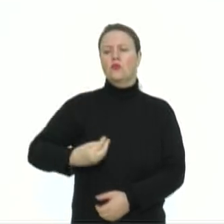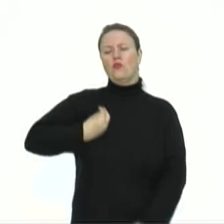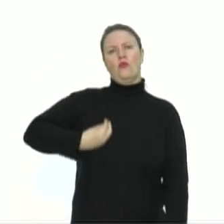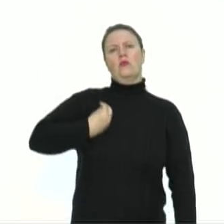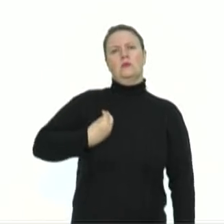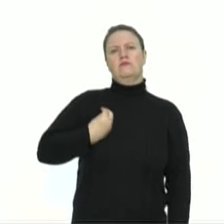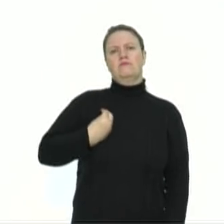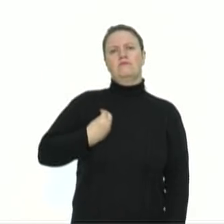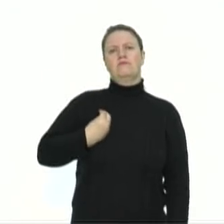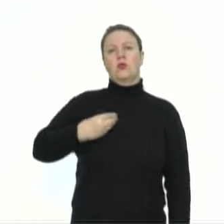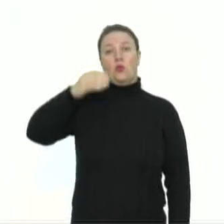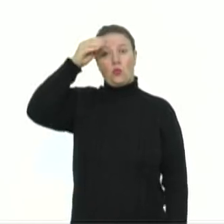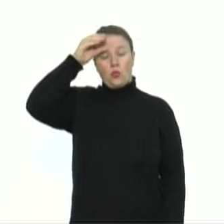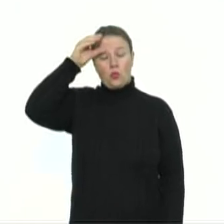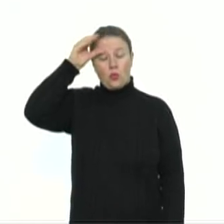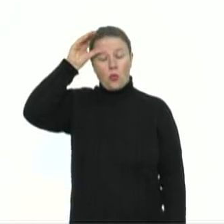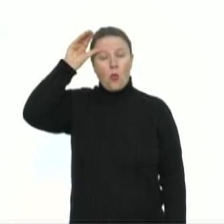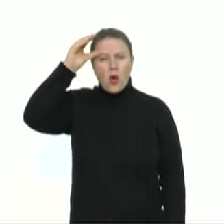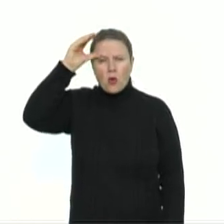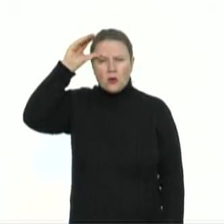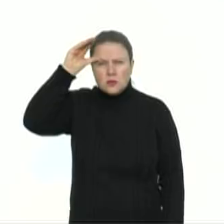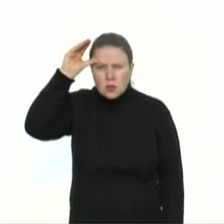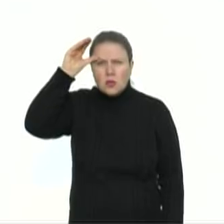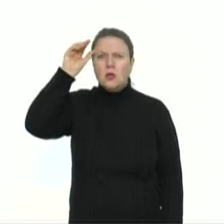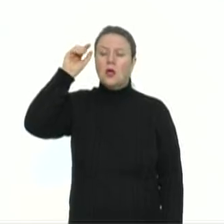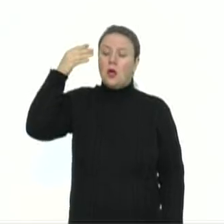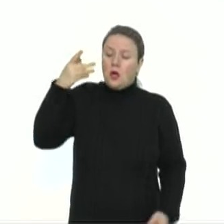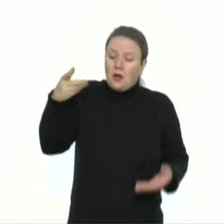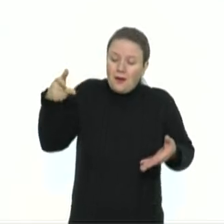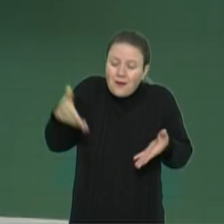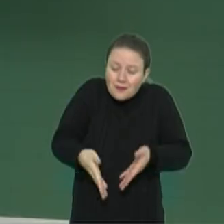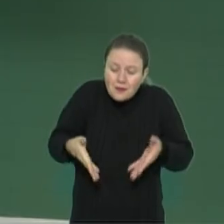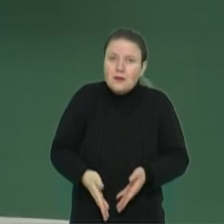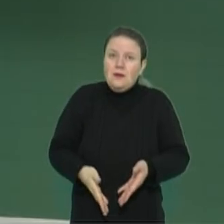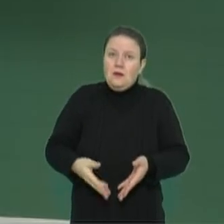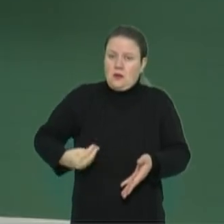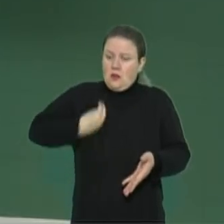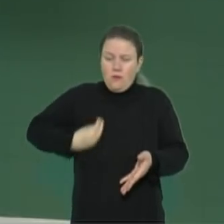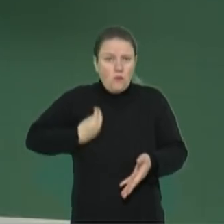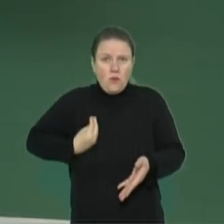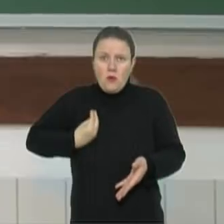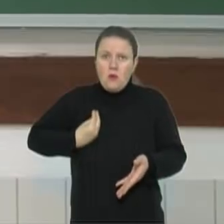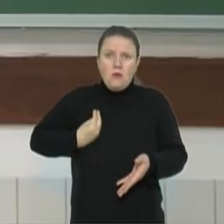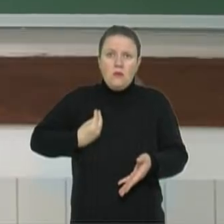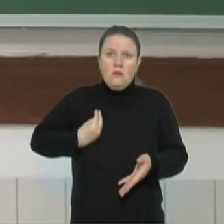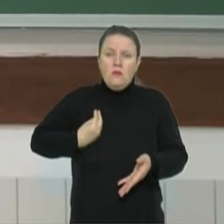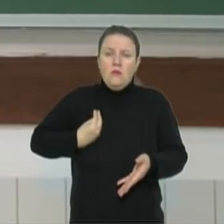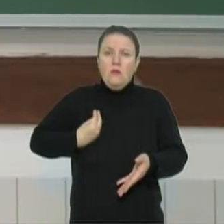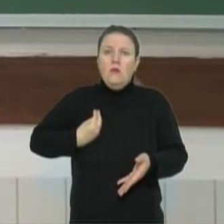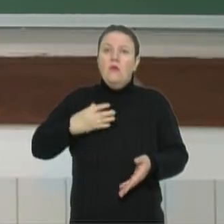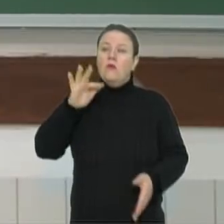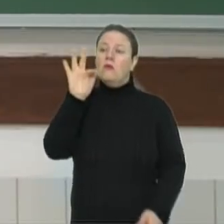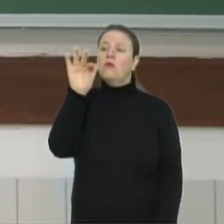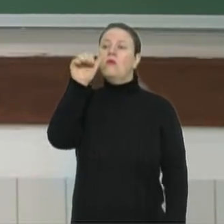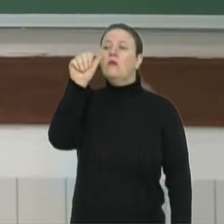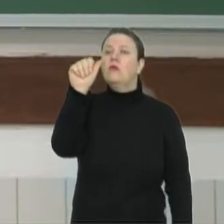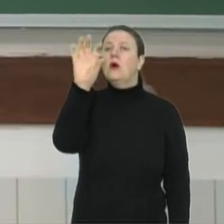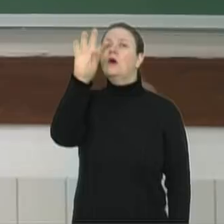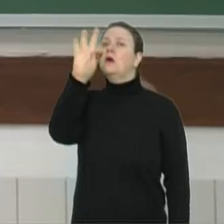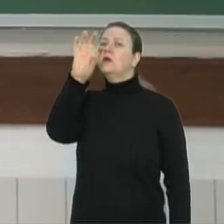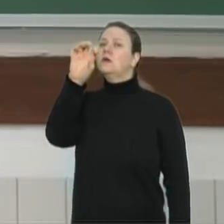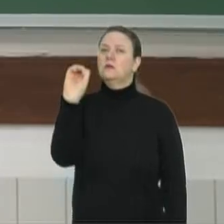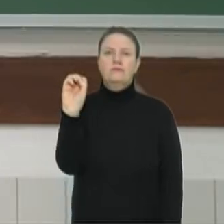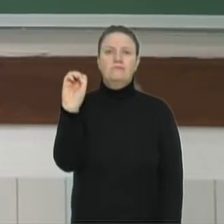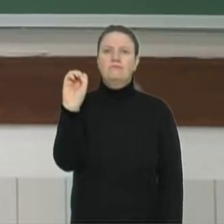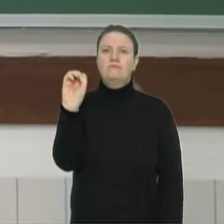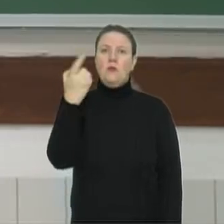tá? A consciência que ocorre já aqui, na vida, tá? O que é o fato da existência? Em dado